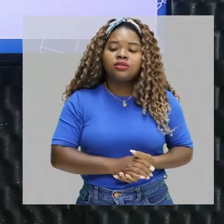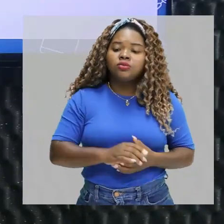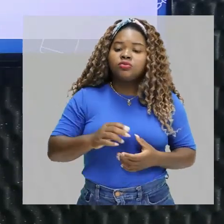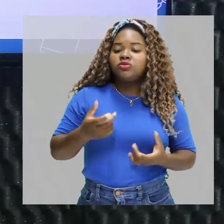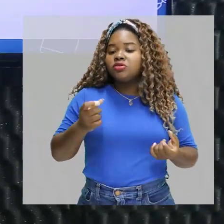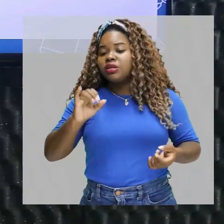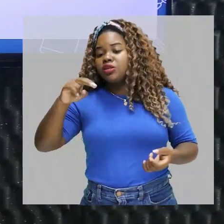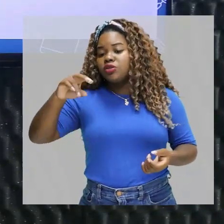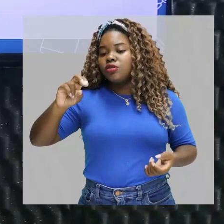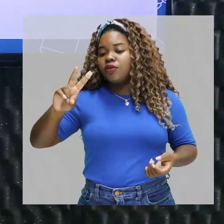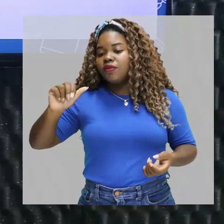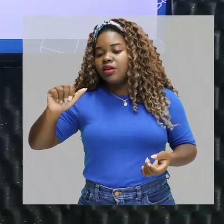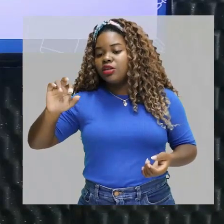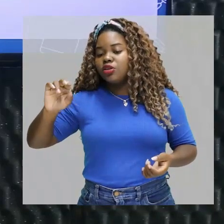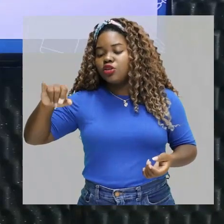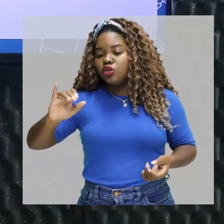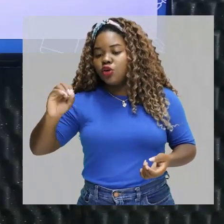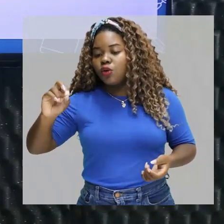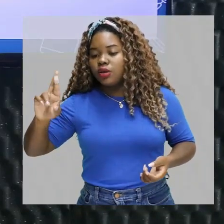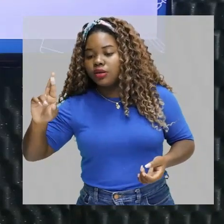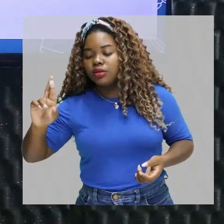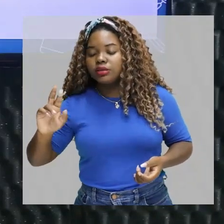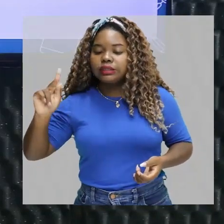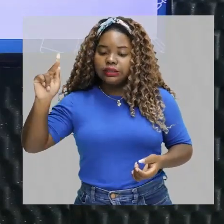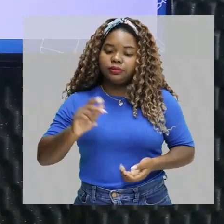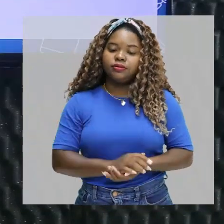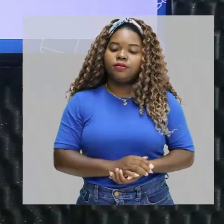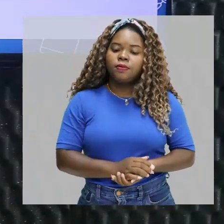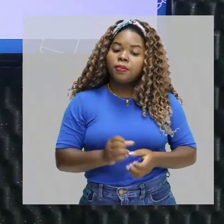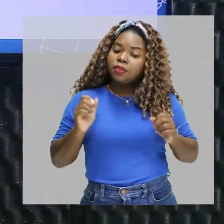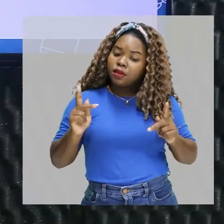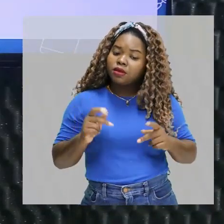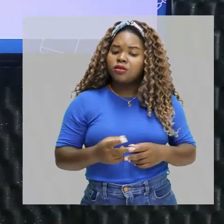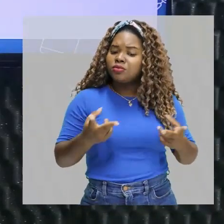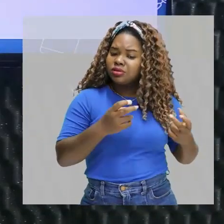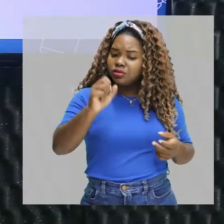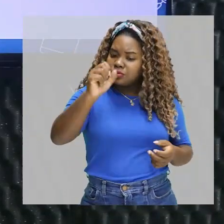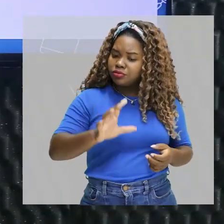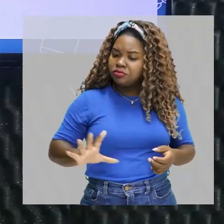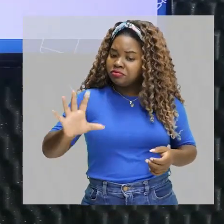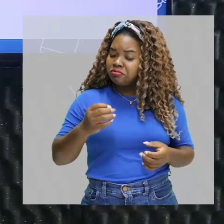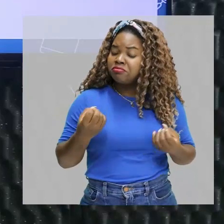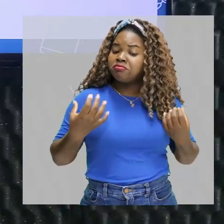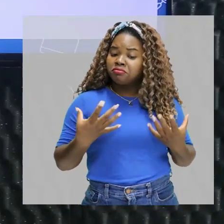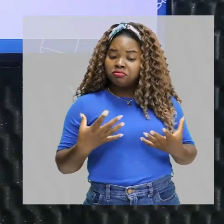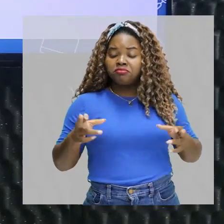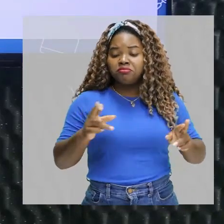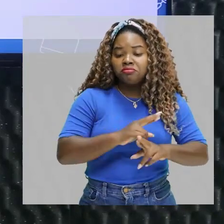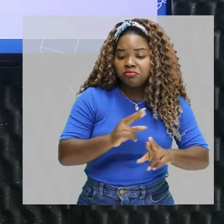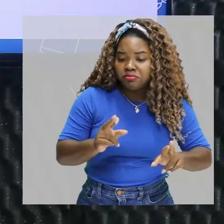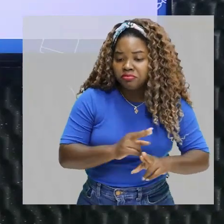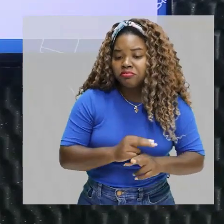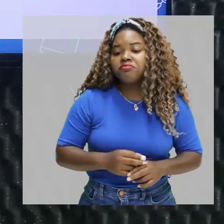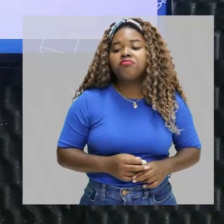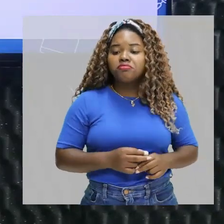destaque no cultural belezinha Então veja como o estado do sudeste Aí é bacana na relação